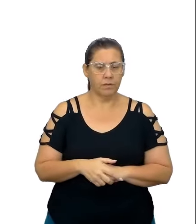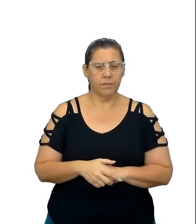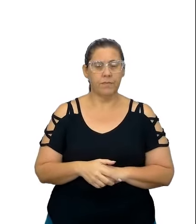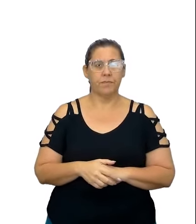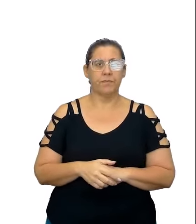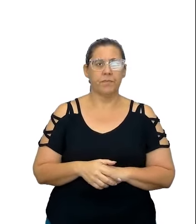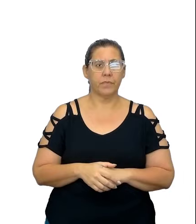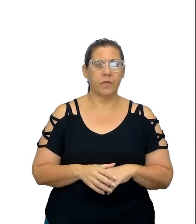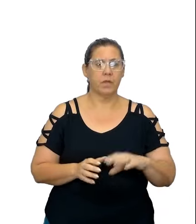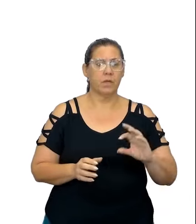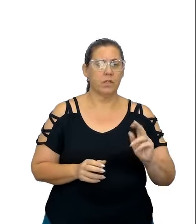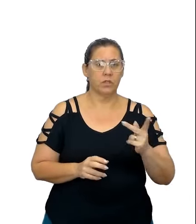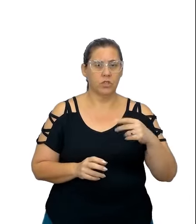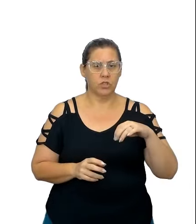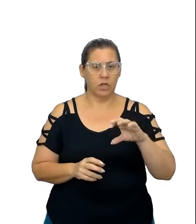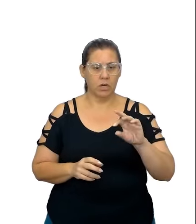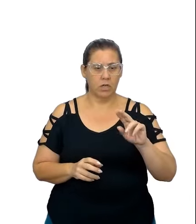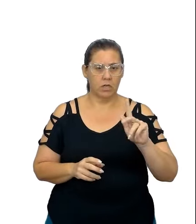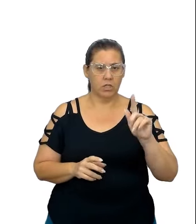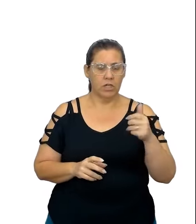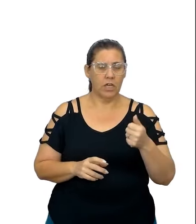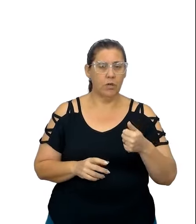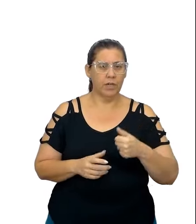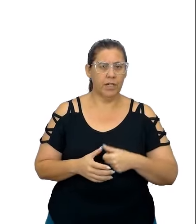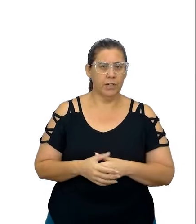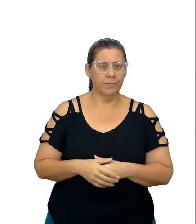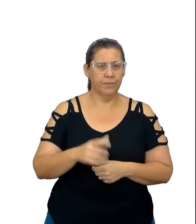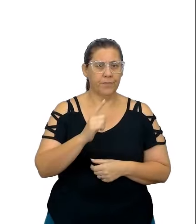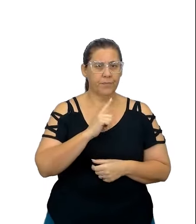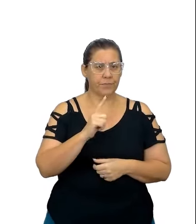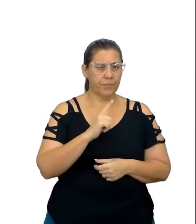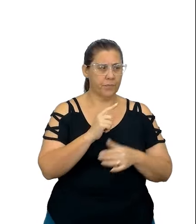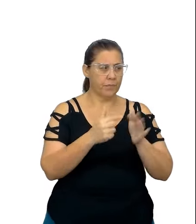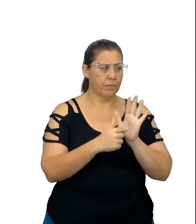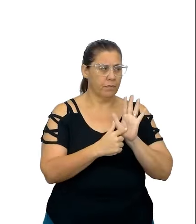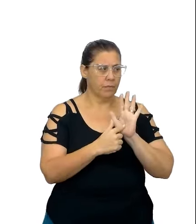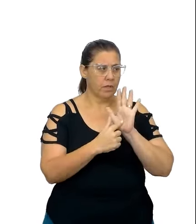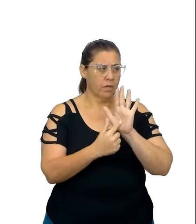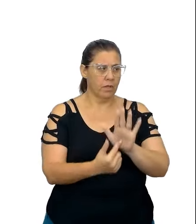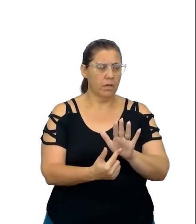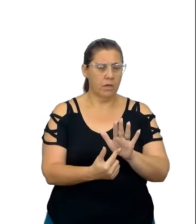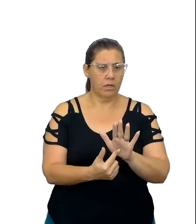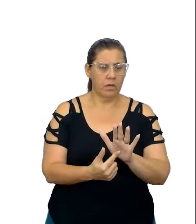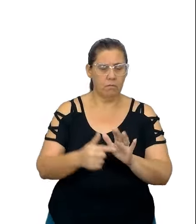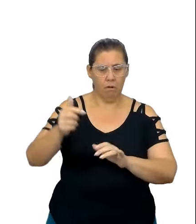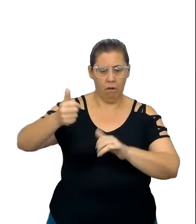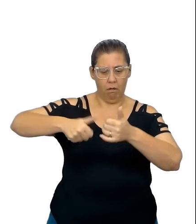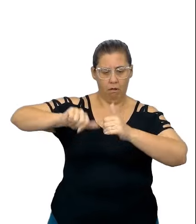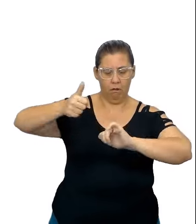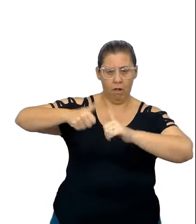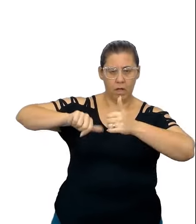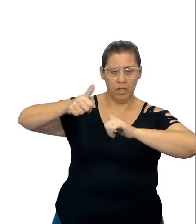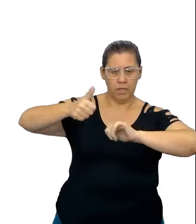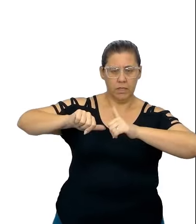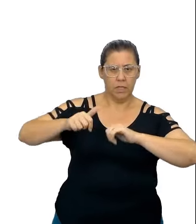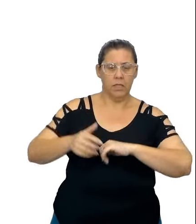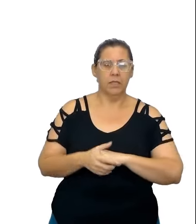também, mas esse talvez fosse o foco maior. Agora nós trazemos à tona e a análise de